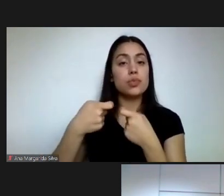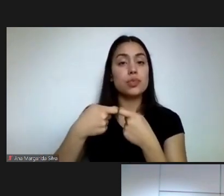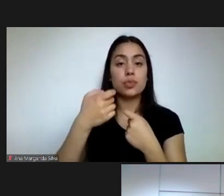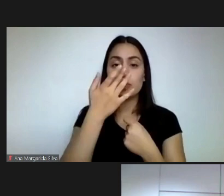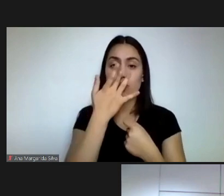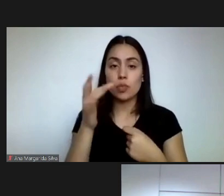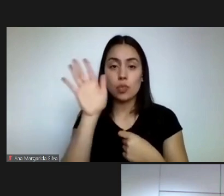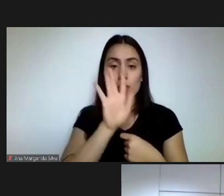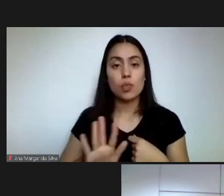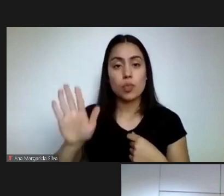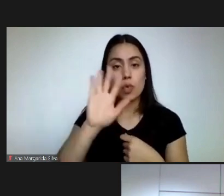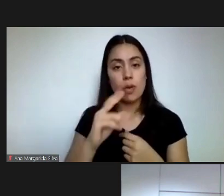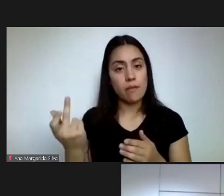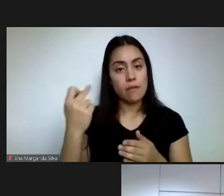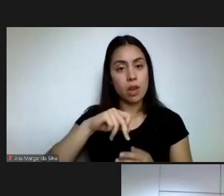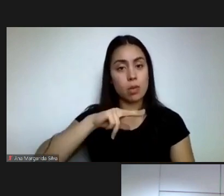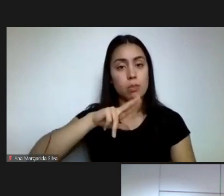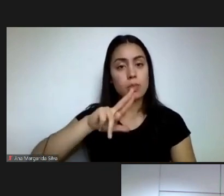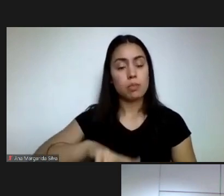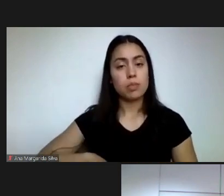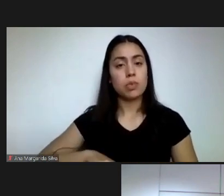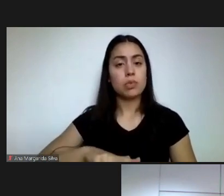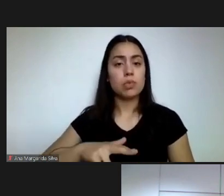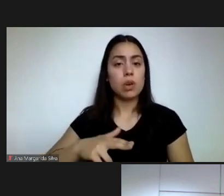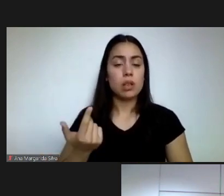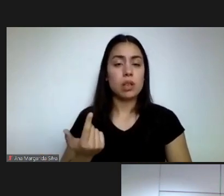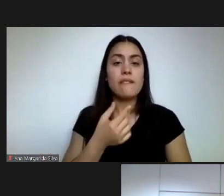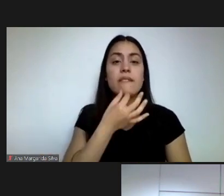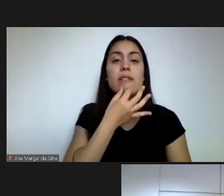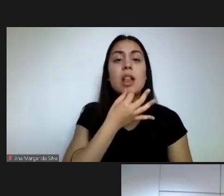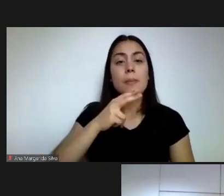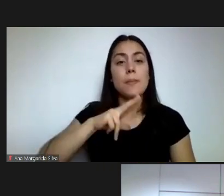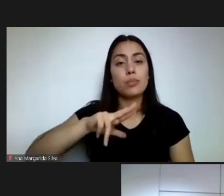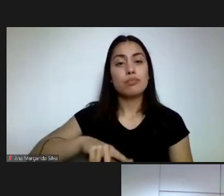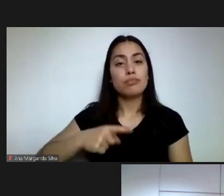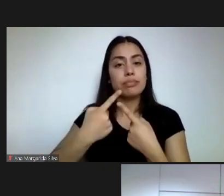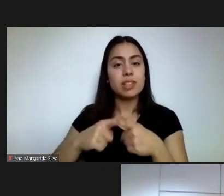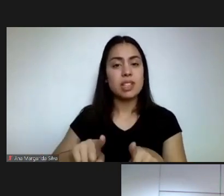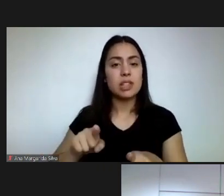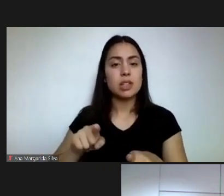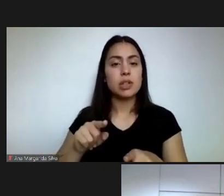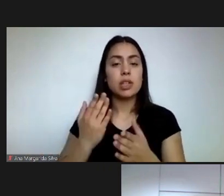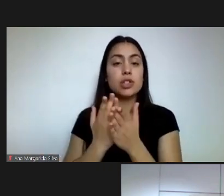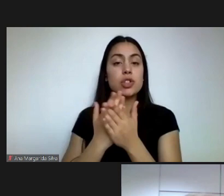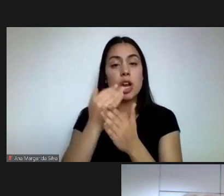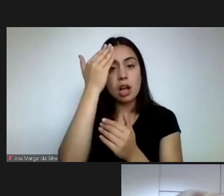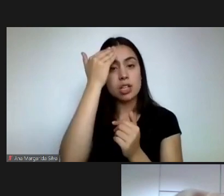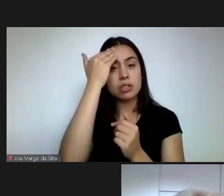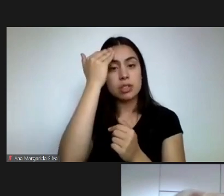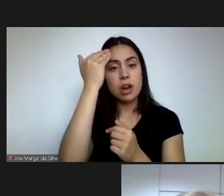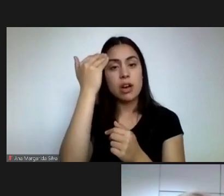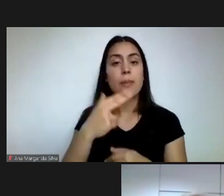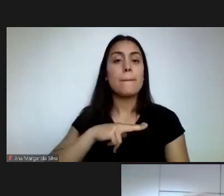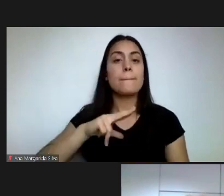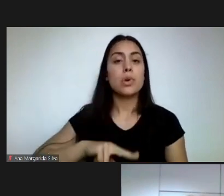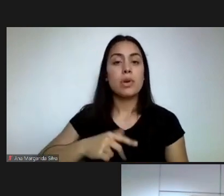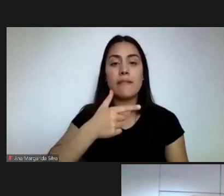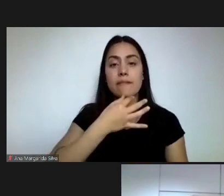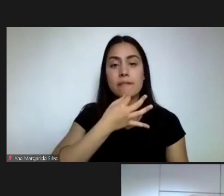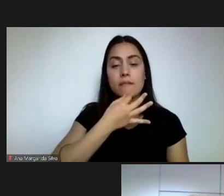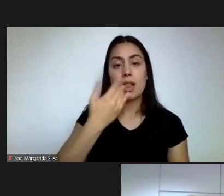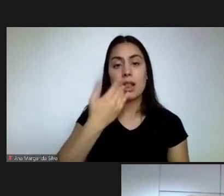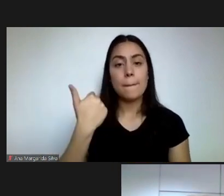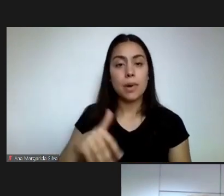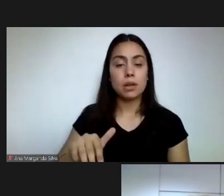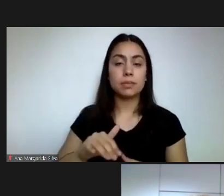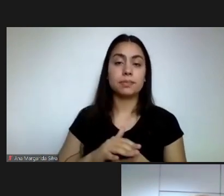dificuldade. Era até considerado errado e punível, através das notas em exames, a forma como escreviam, dado não ser o português correto.